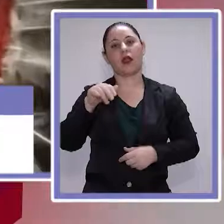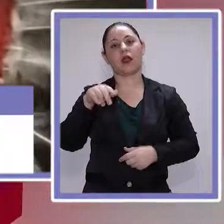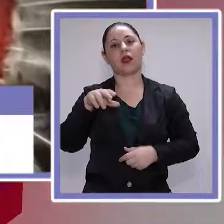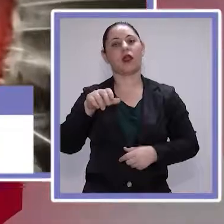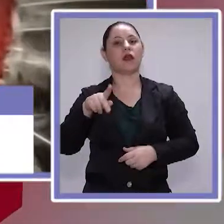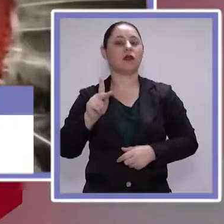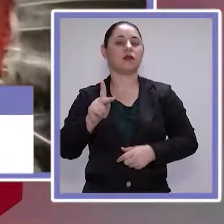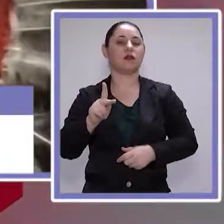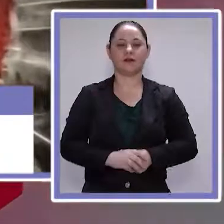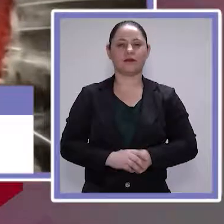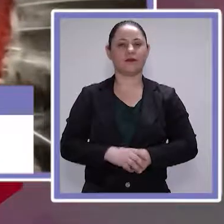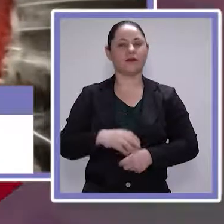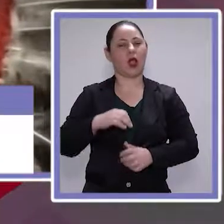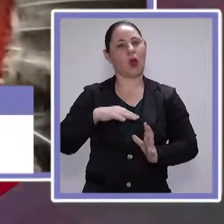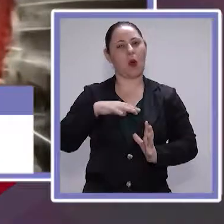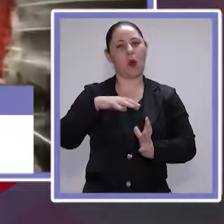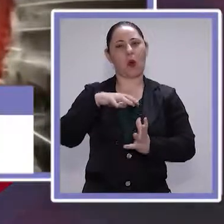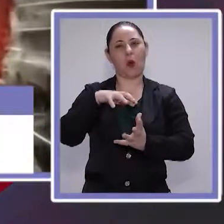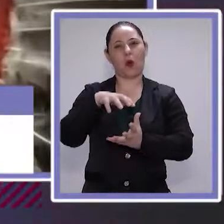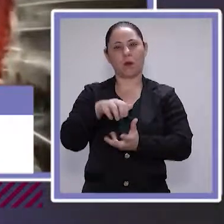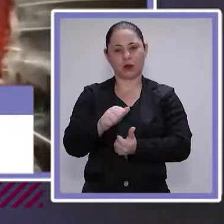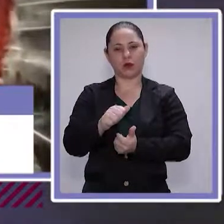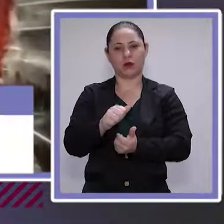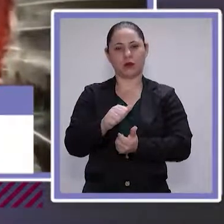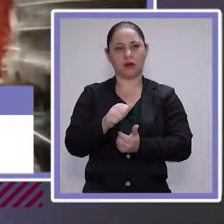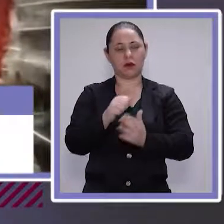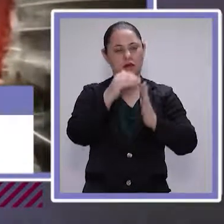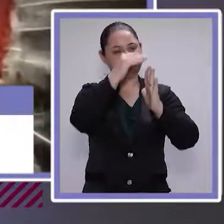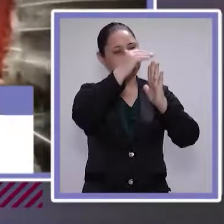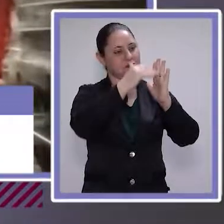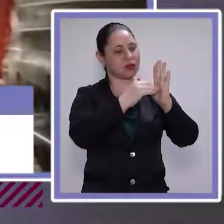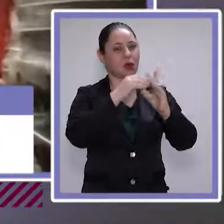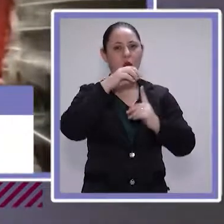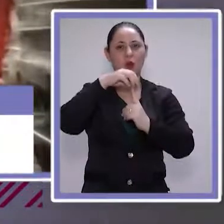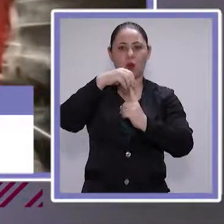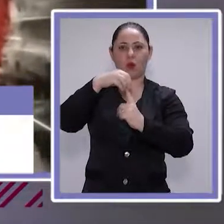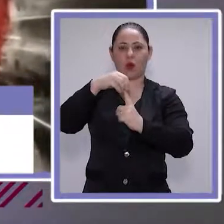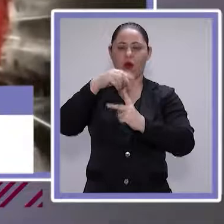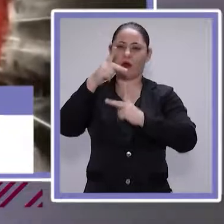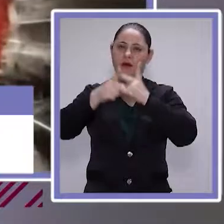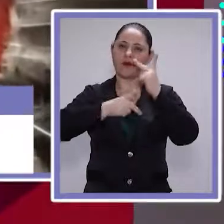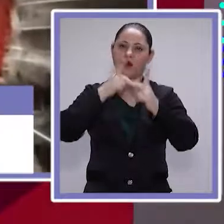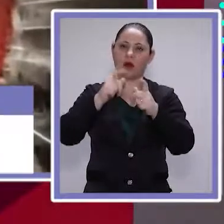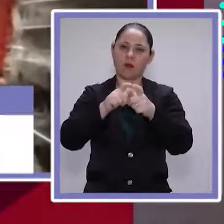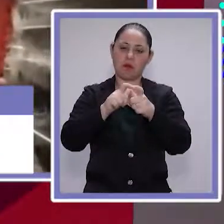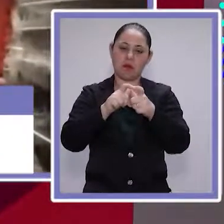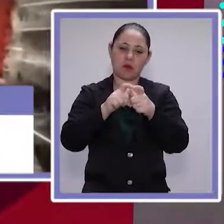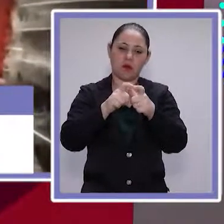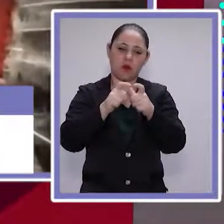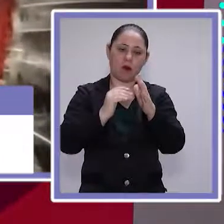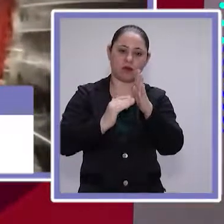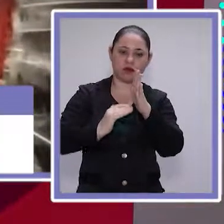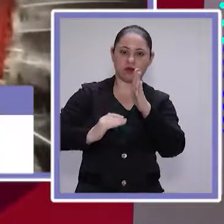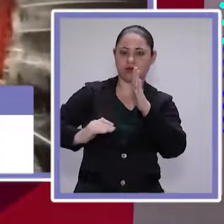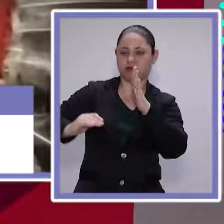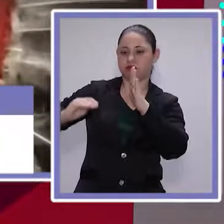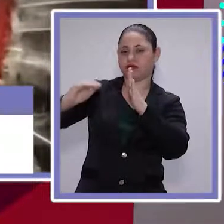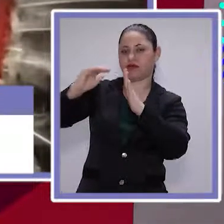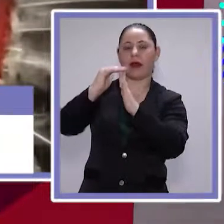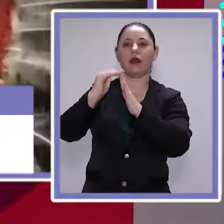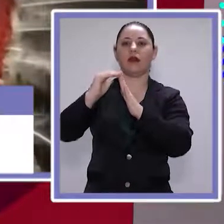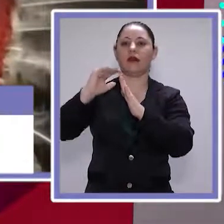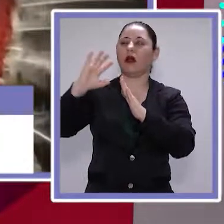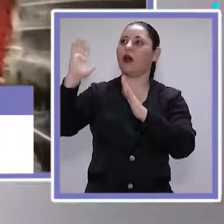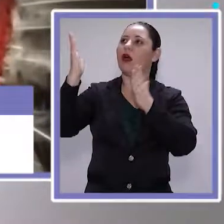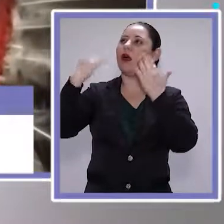Eric, num evento como esse, quais são as principais pautas? É a mesma coisa no Brasil que o resto do mundo?